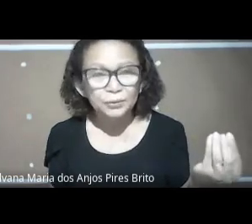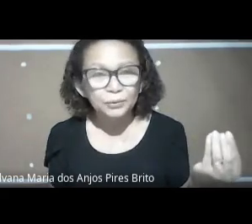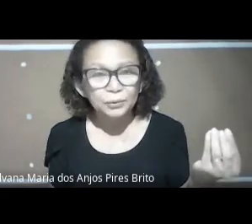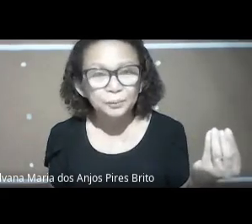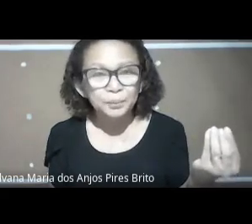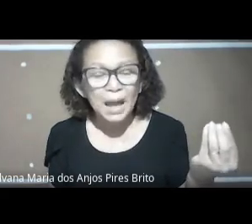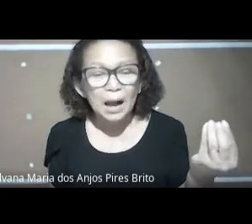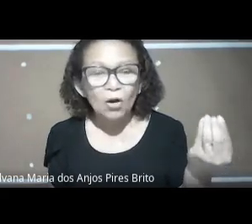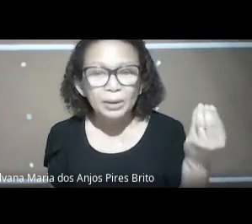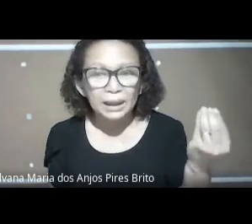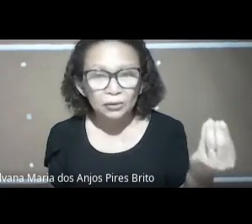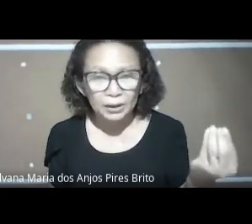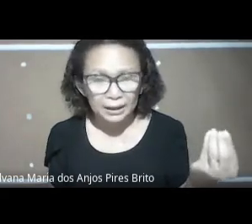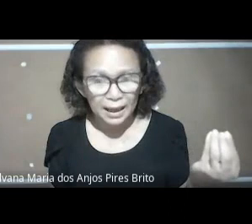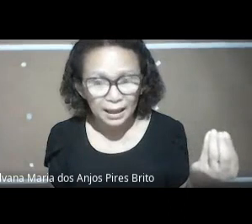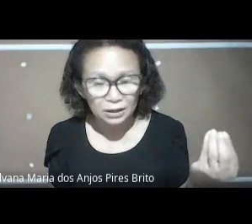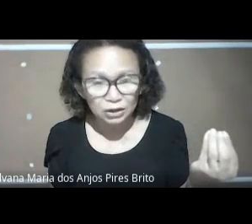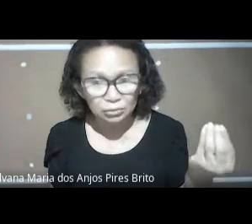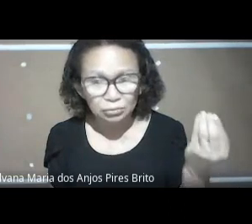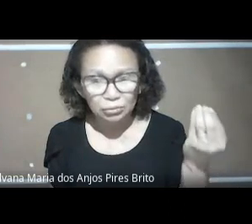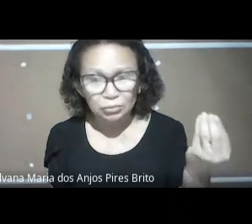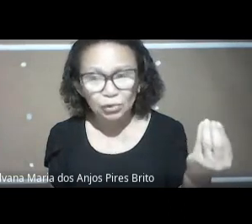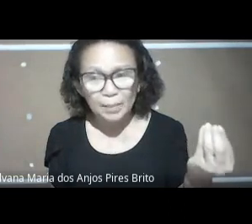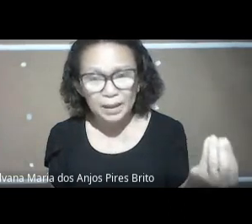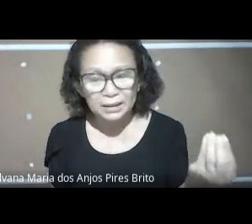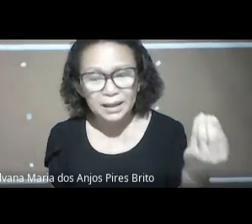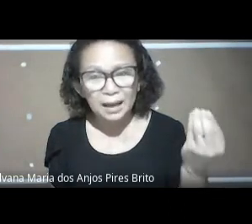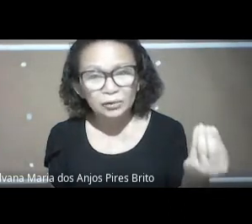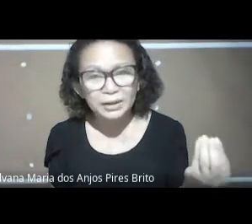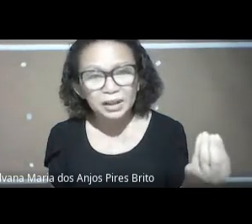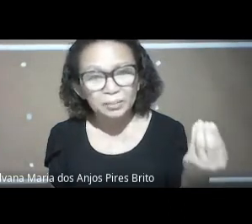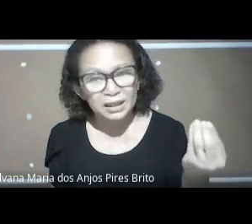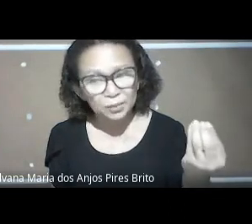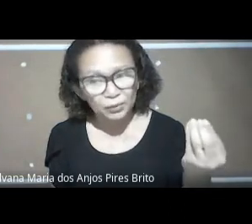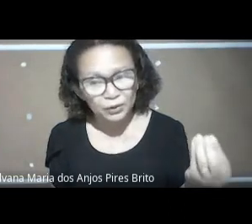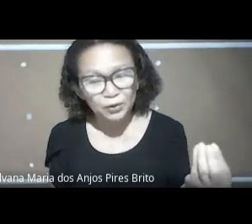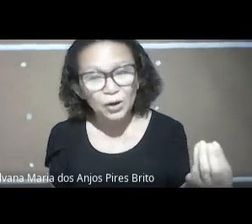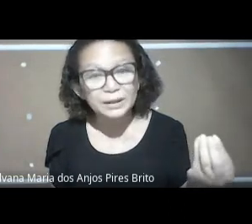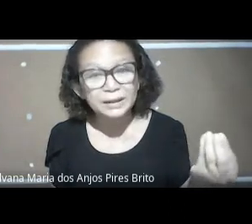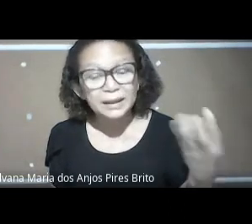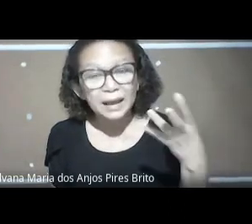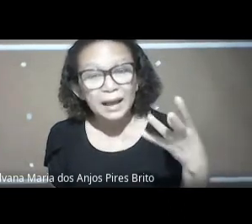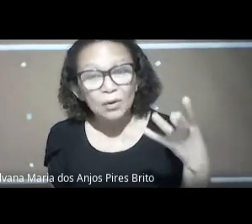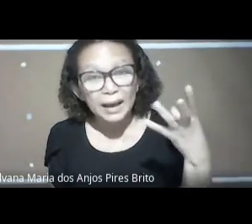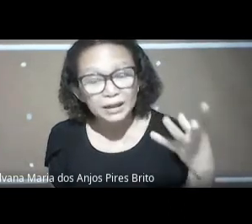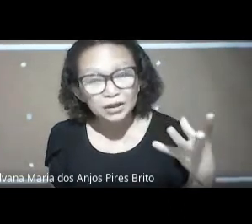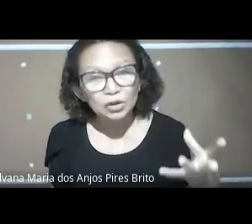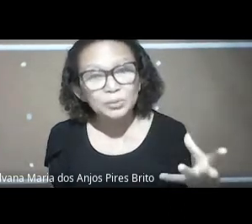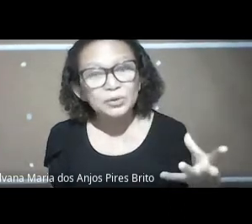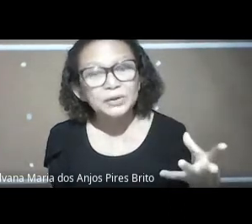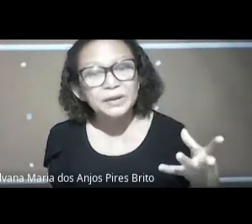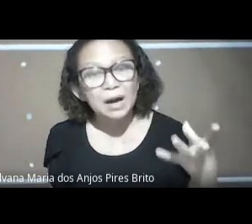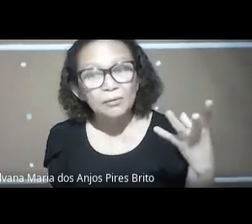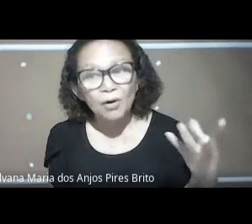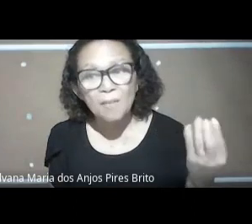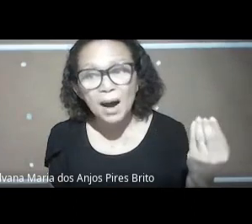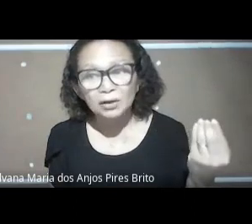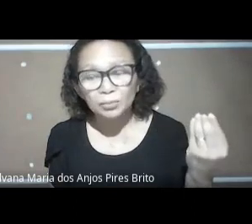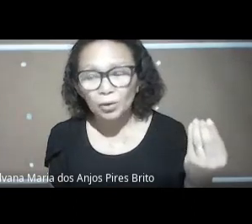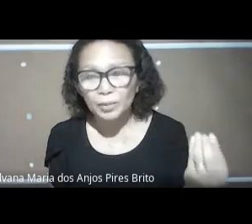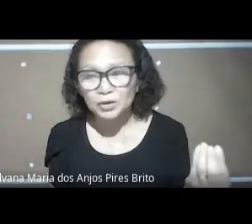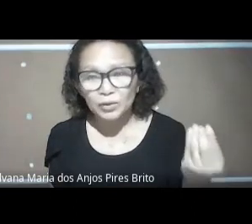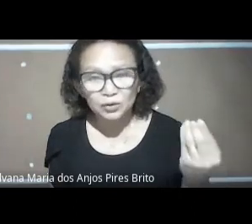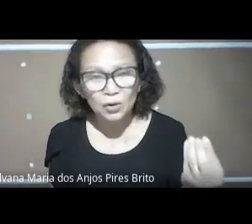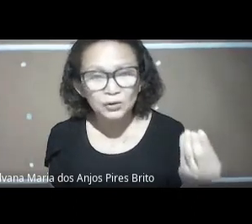acontecesse a obrigatoriedade do aprendizado e do ensino para os professores, este grupo social